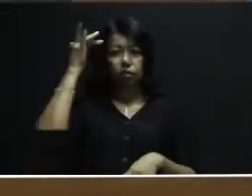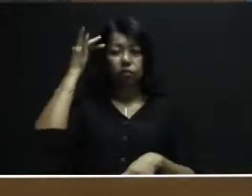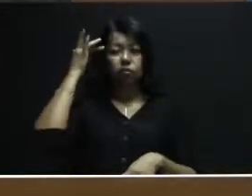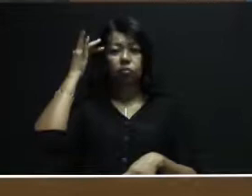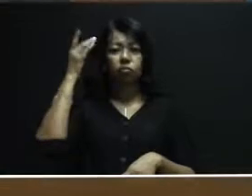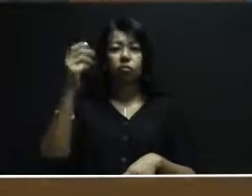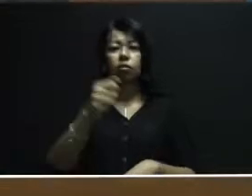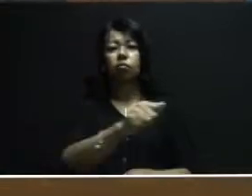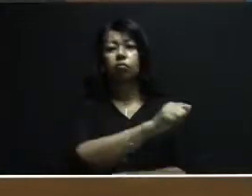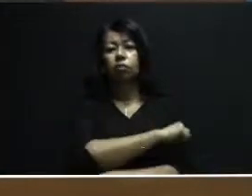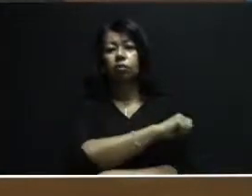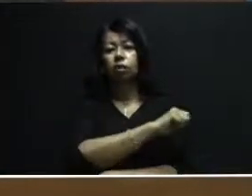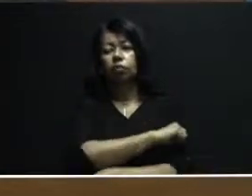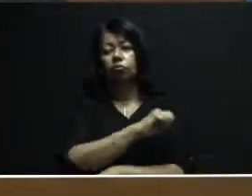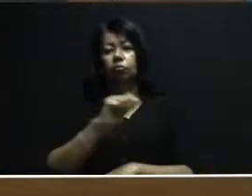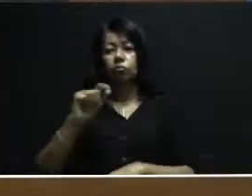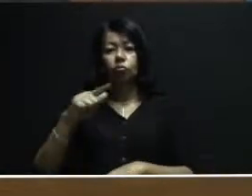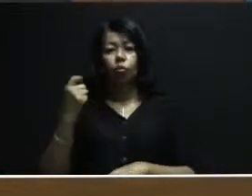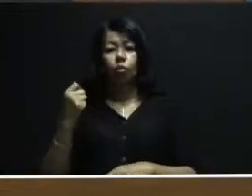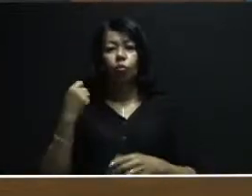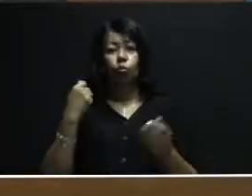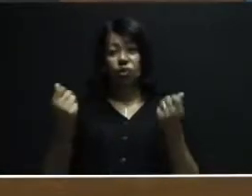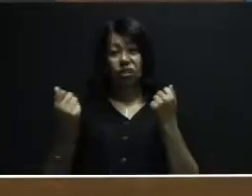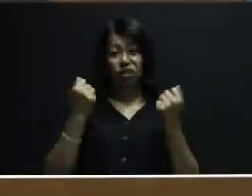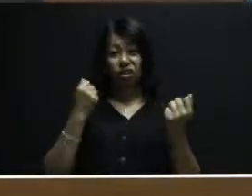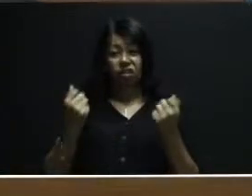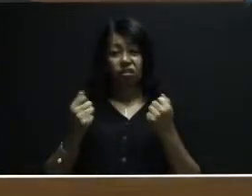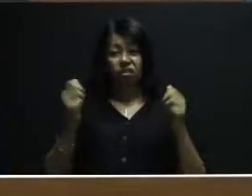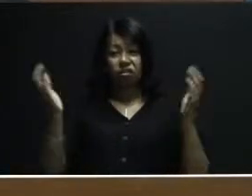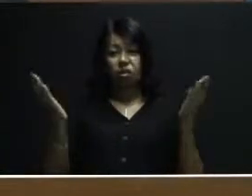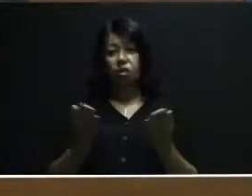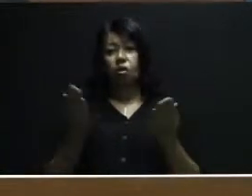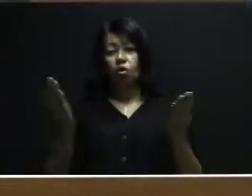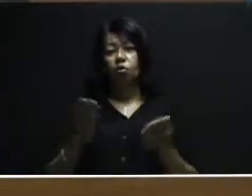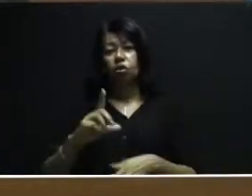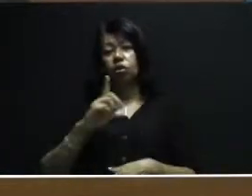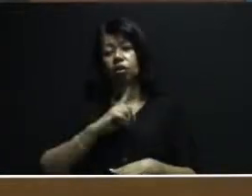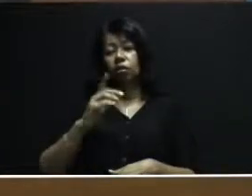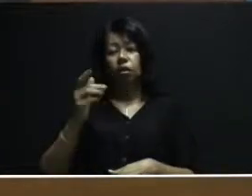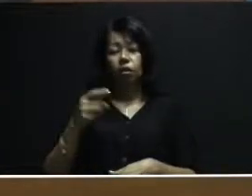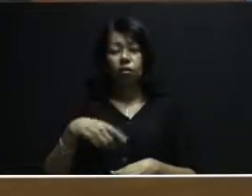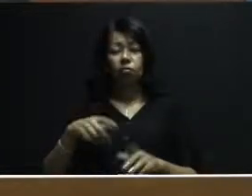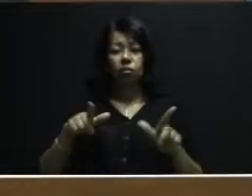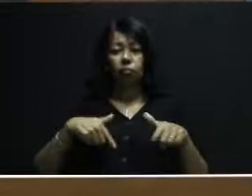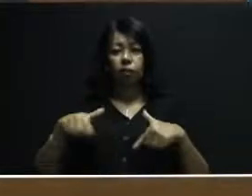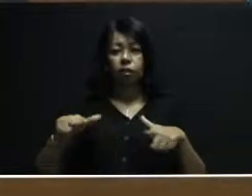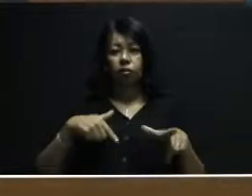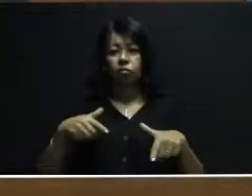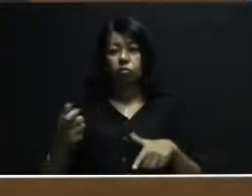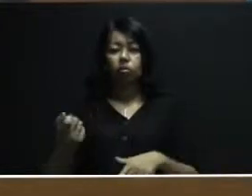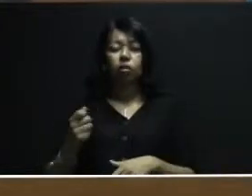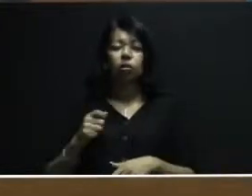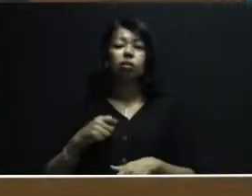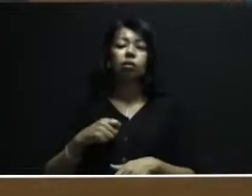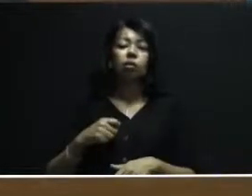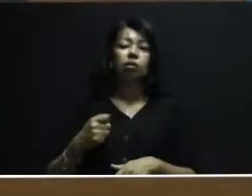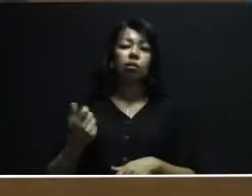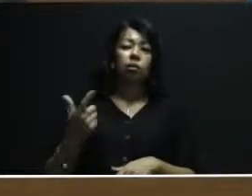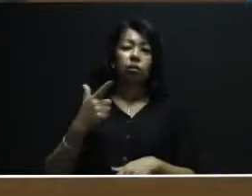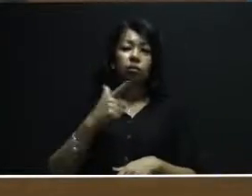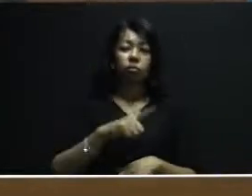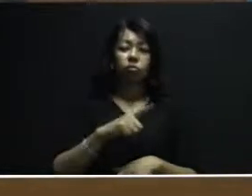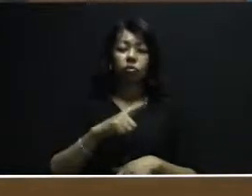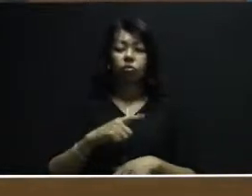seus alunos ou nos seus atletas. Hoje, temos profissionais de educação física atuando nas mais